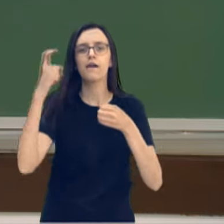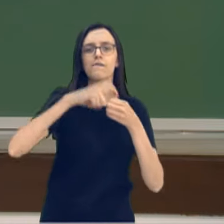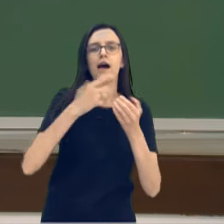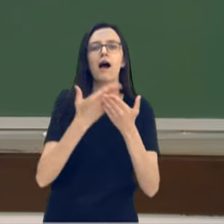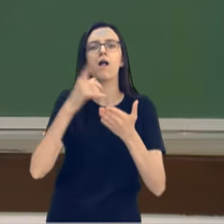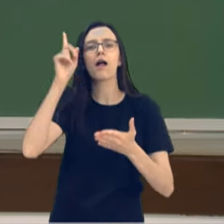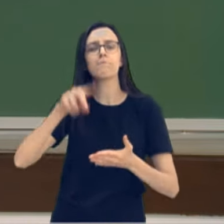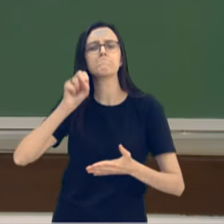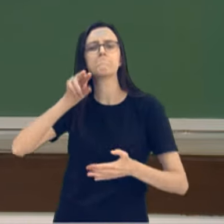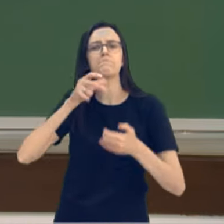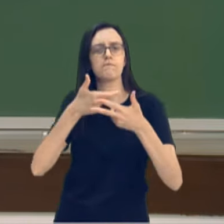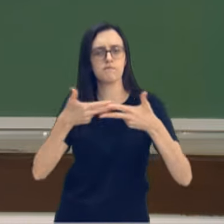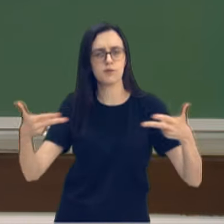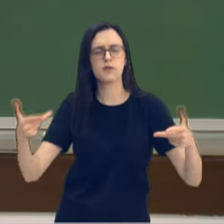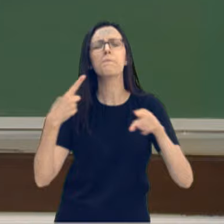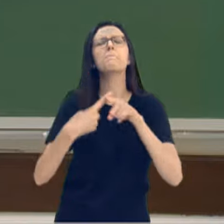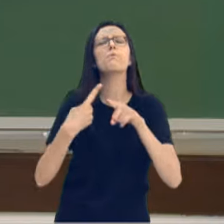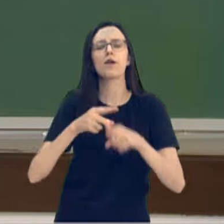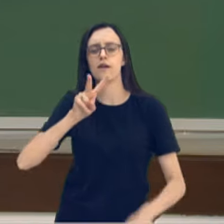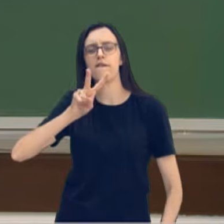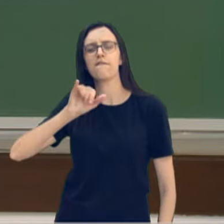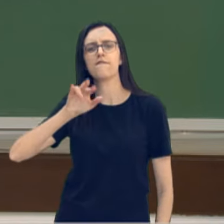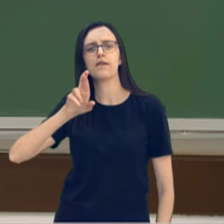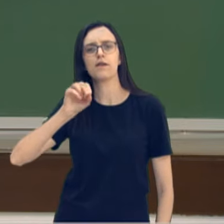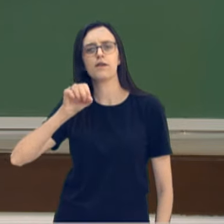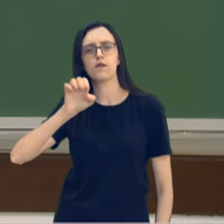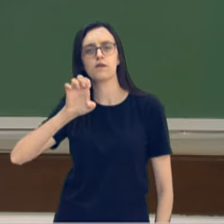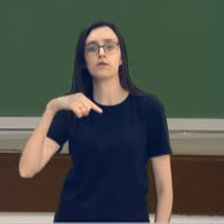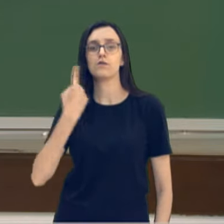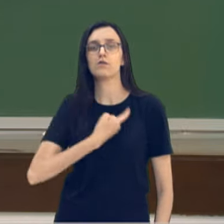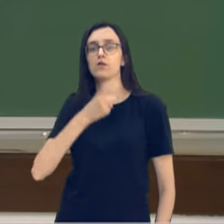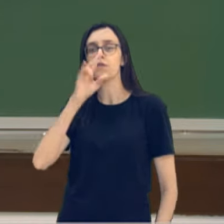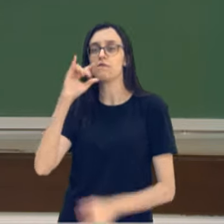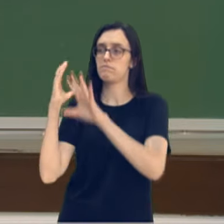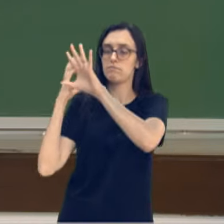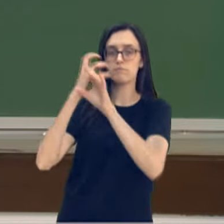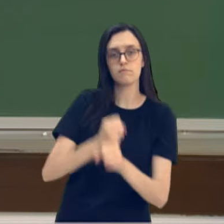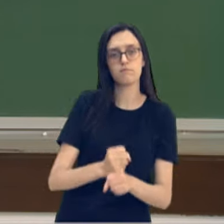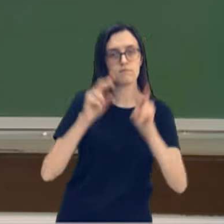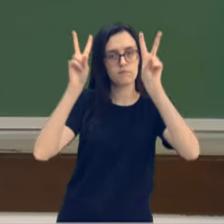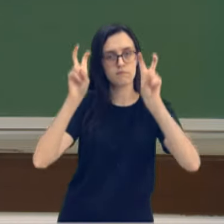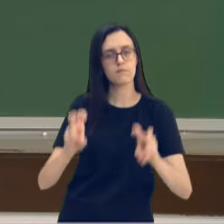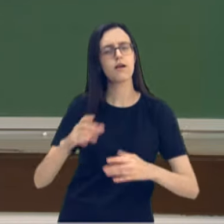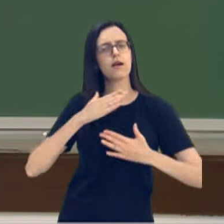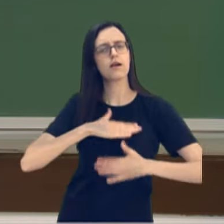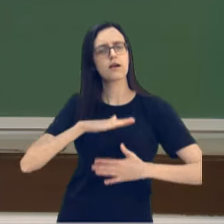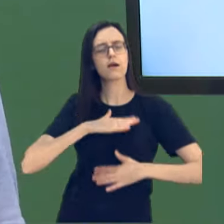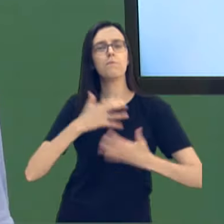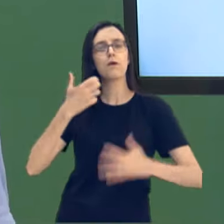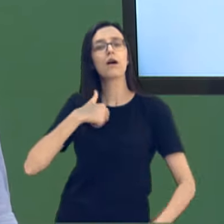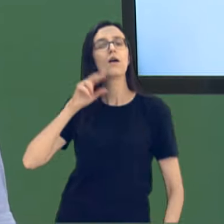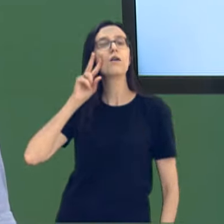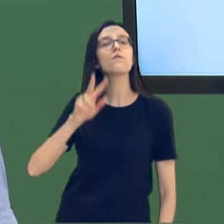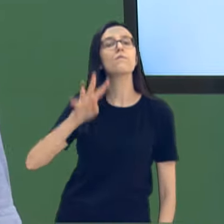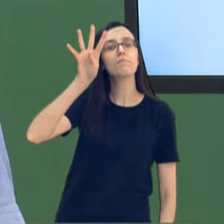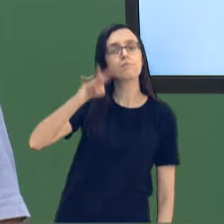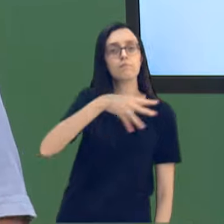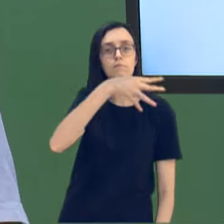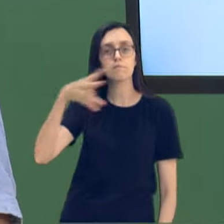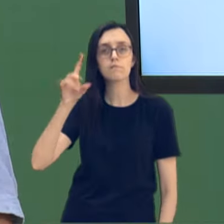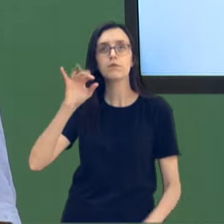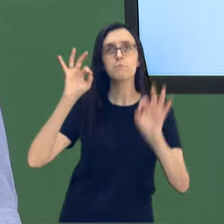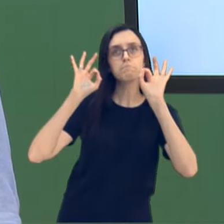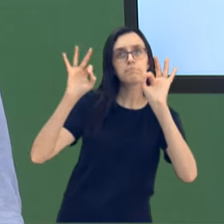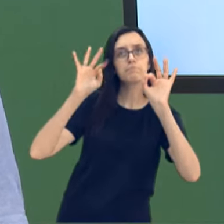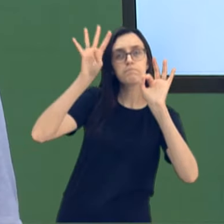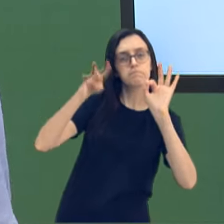viroses. Por quê? Porque a gente vai revisar esse tema. E com muita calma eu quero ver como é que ficou o preenchimento dessa tabela que vocês fizeram.